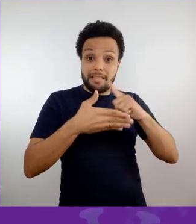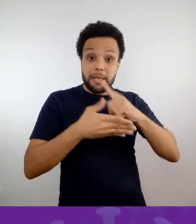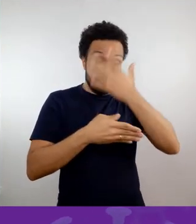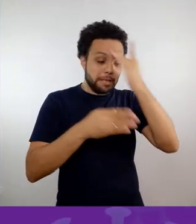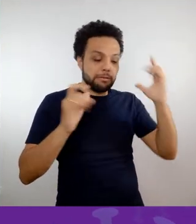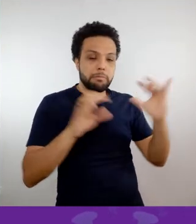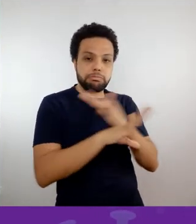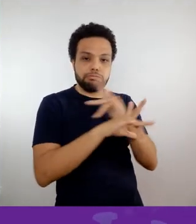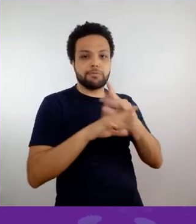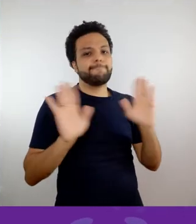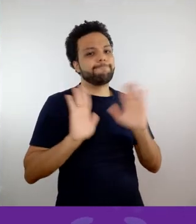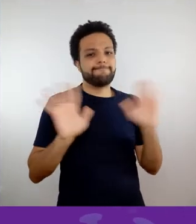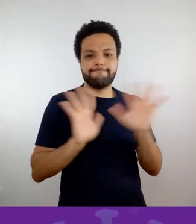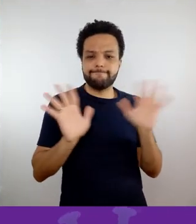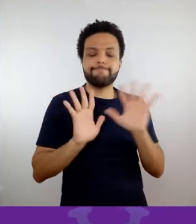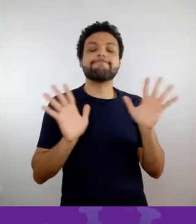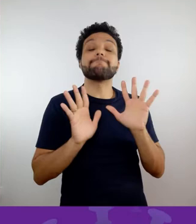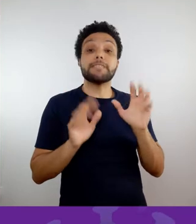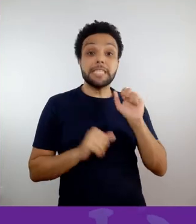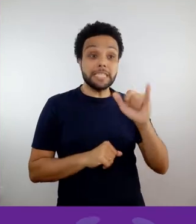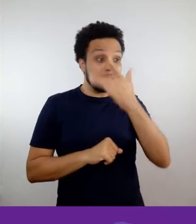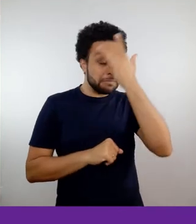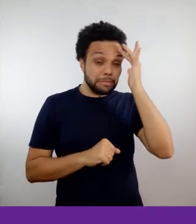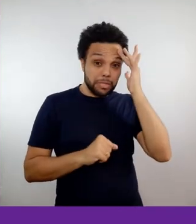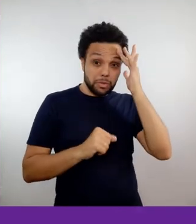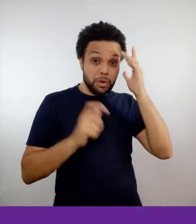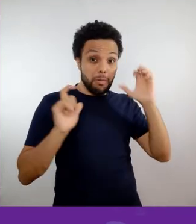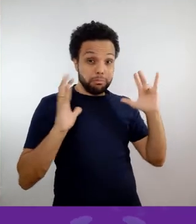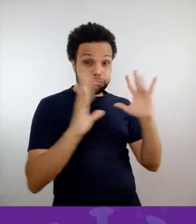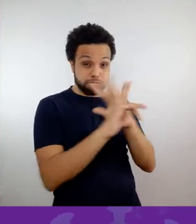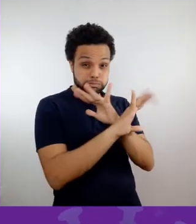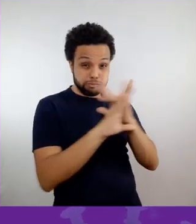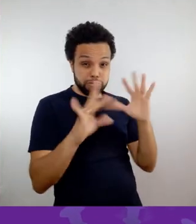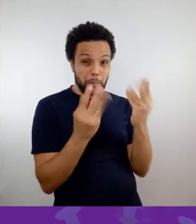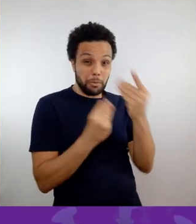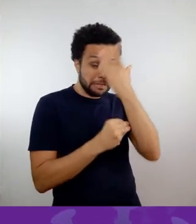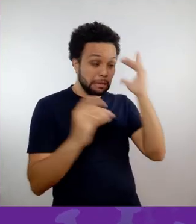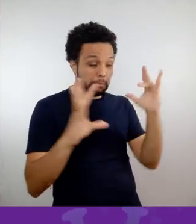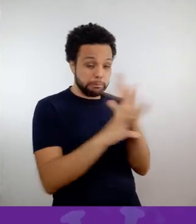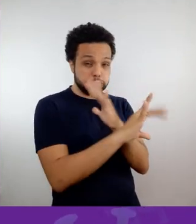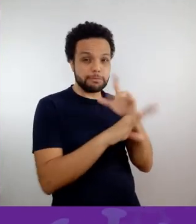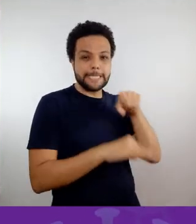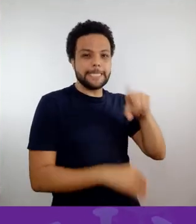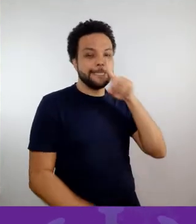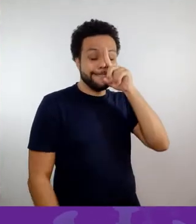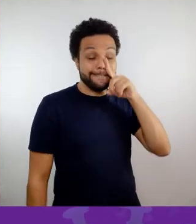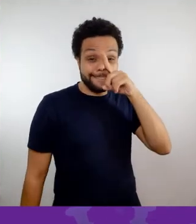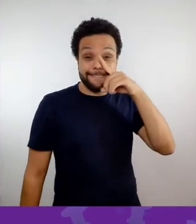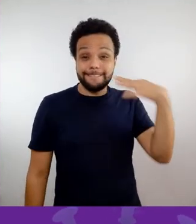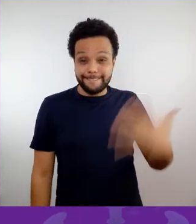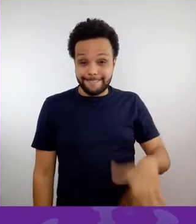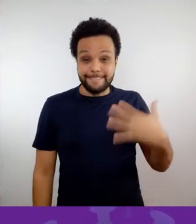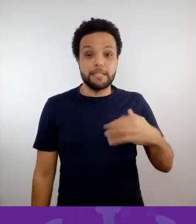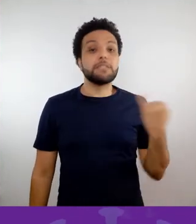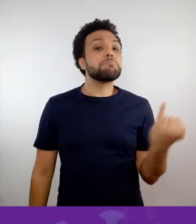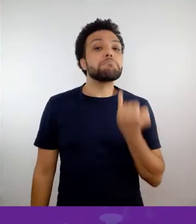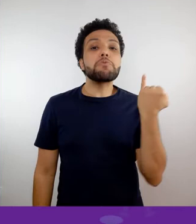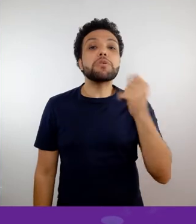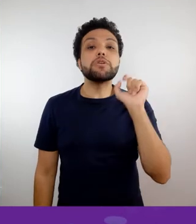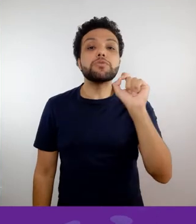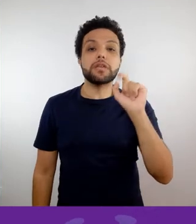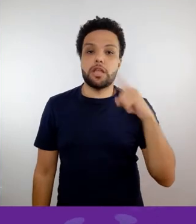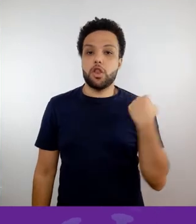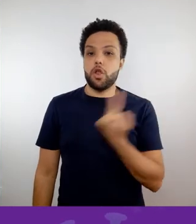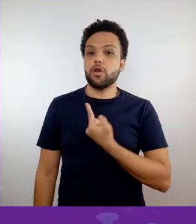sem ventilação aglomerações quaisquer que sejam então se tornam eventos muito perigosos não é e aí